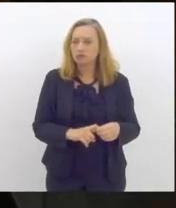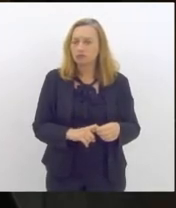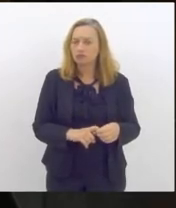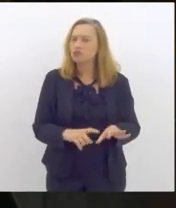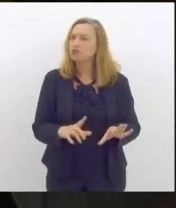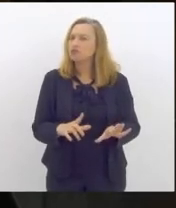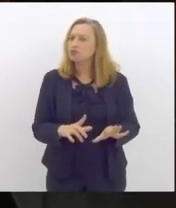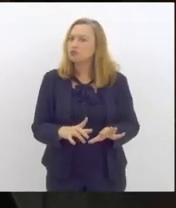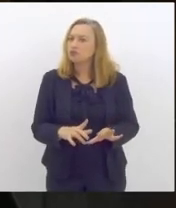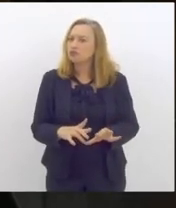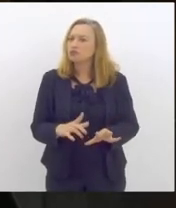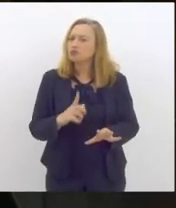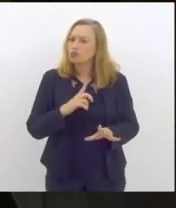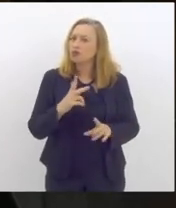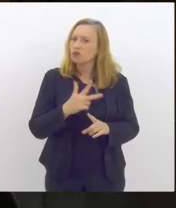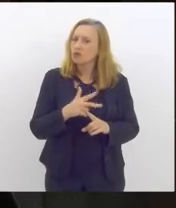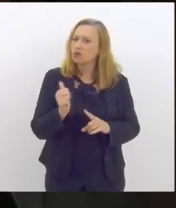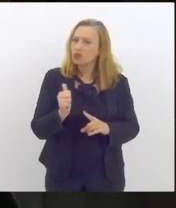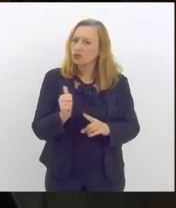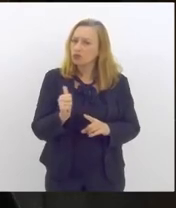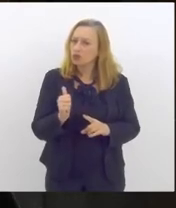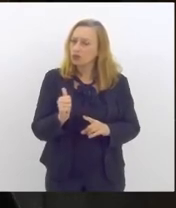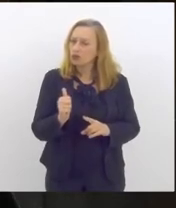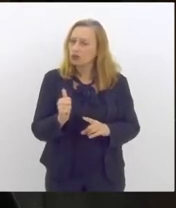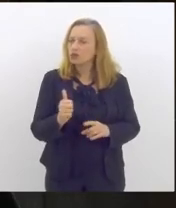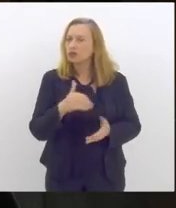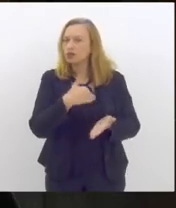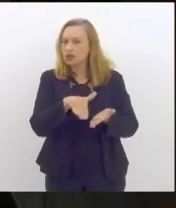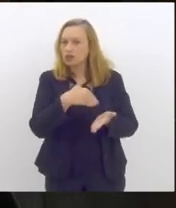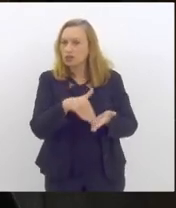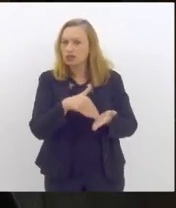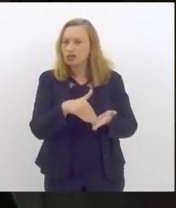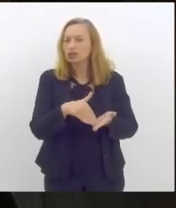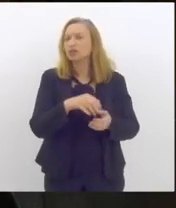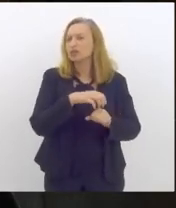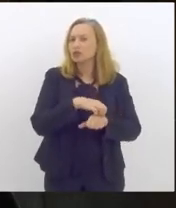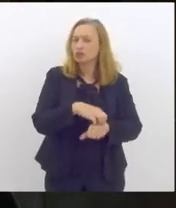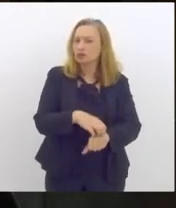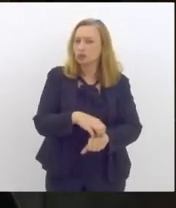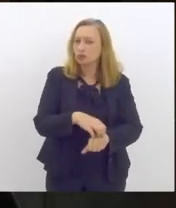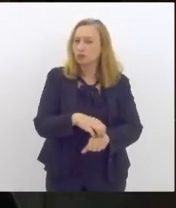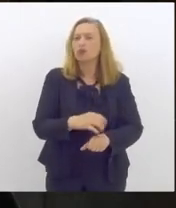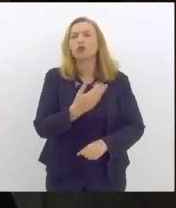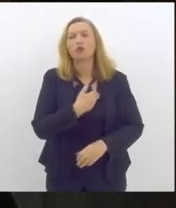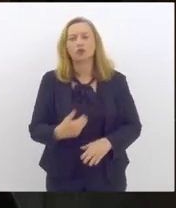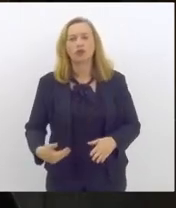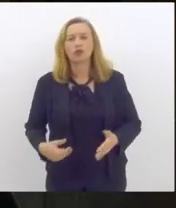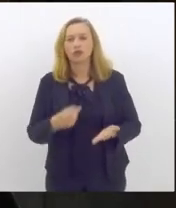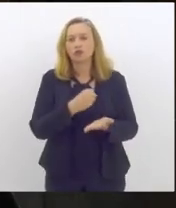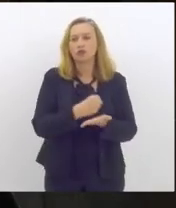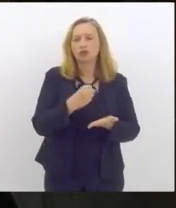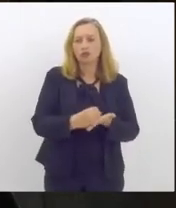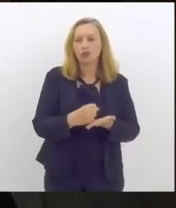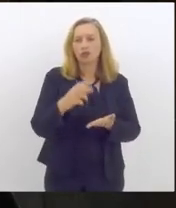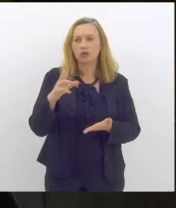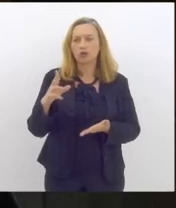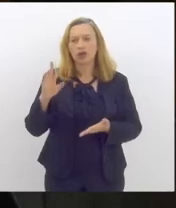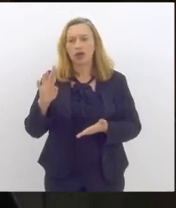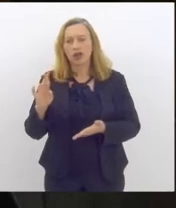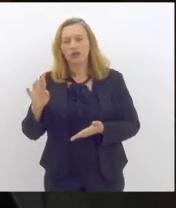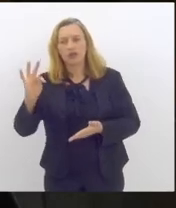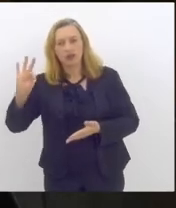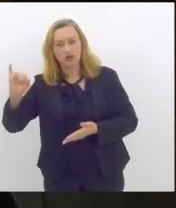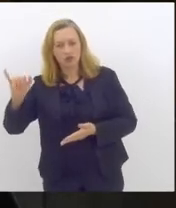e teve a sua vitória indeferida pela secretaria de transporte o governo então contratou as RJ com